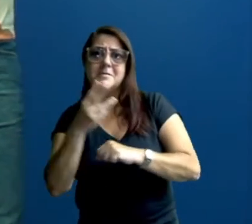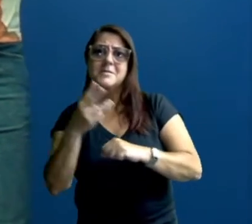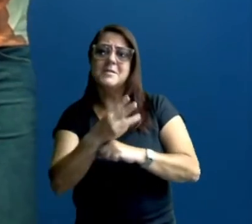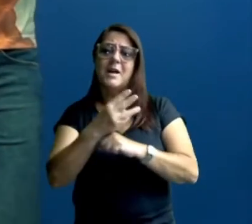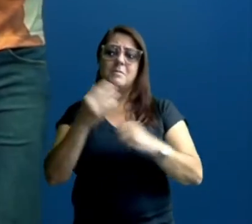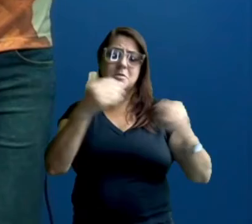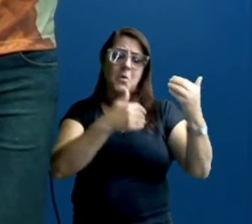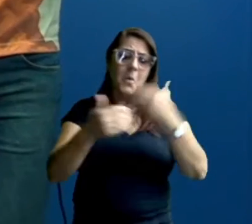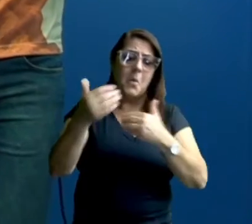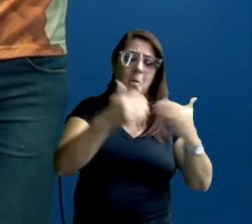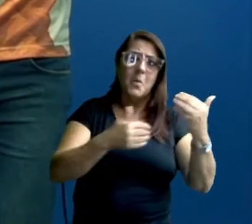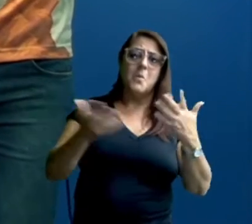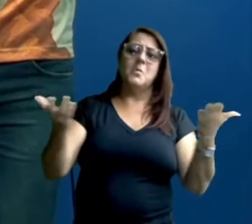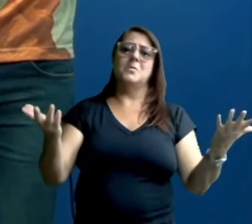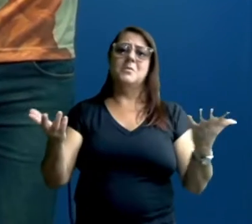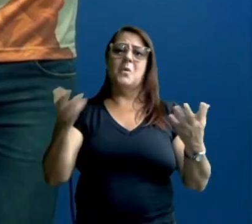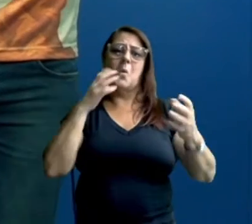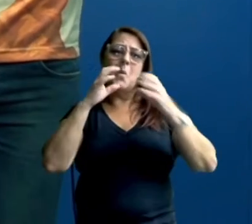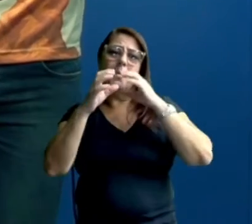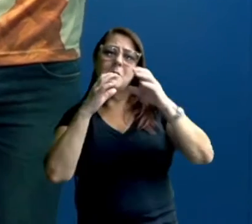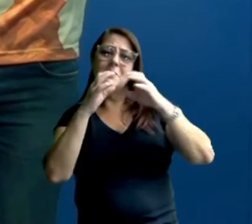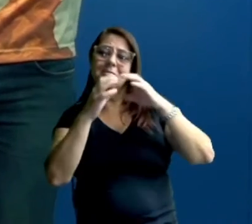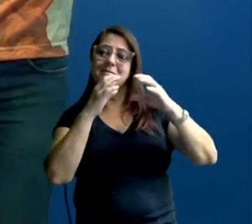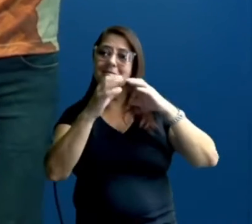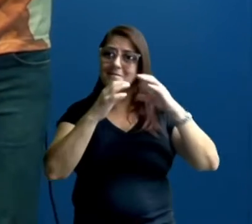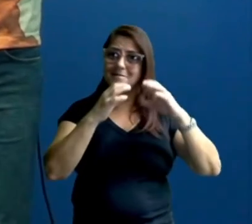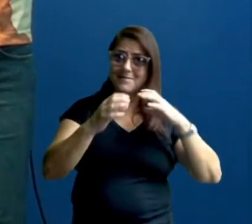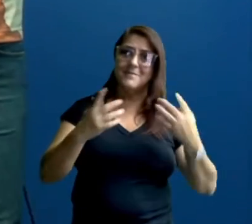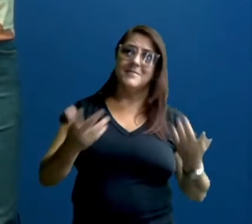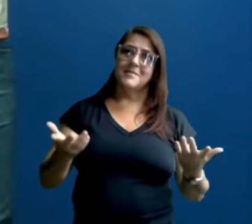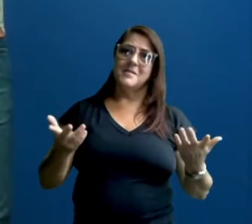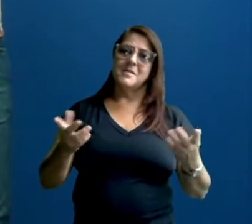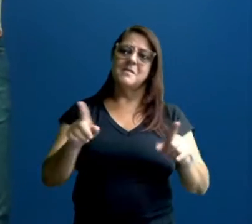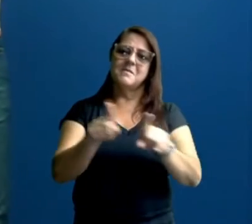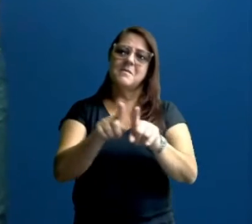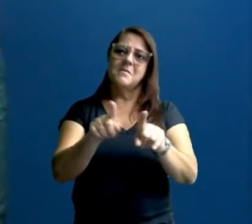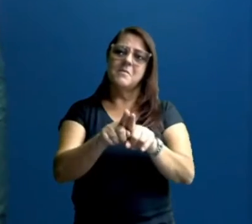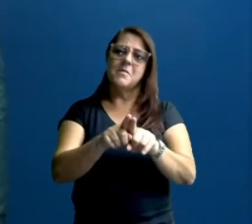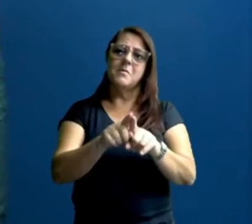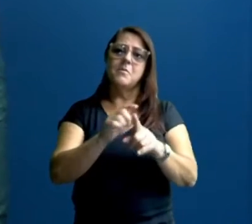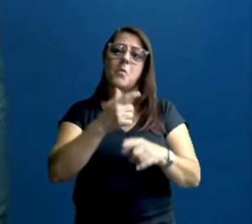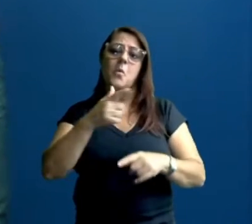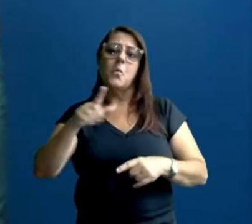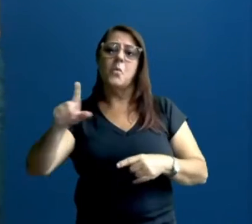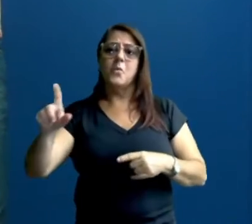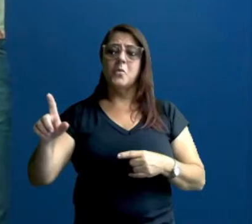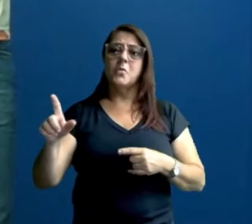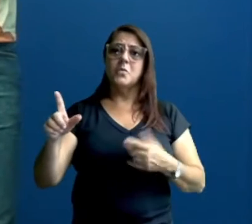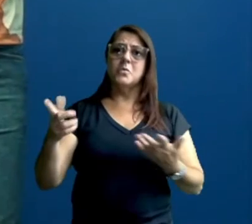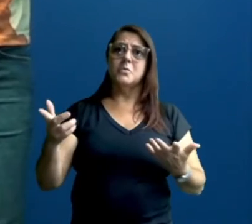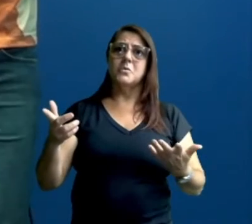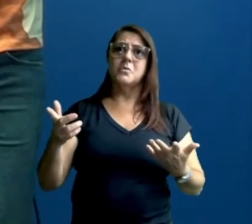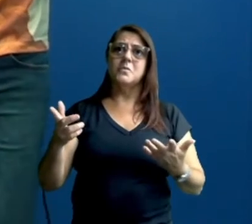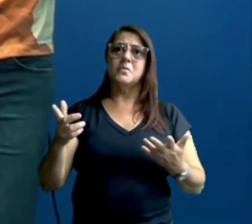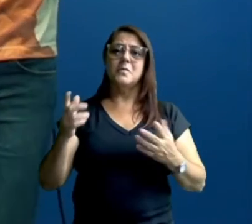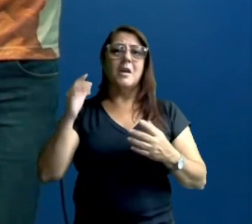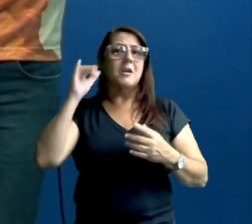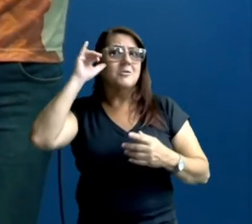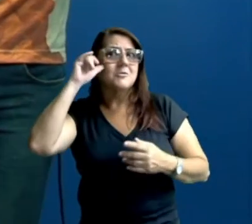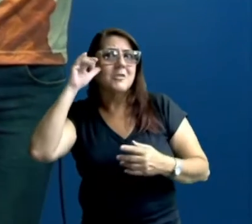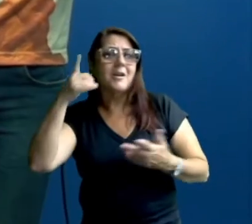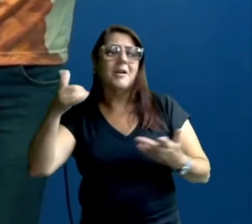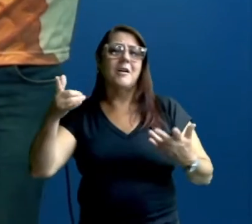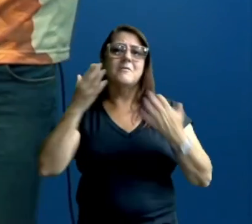nunca interagiu, se comunicou pelo WhatsApp ou por outras ferramentas como o Instagram,